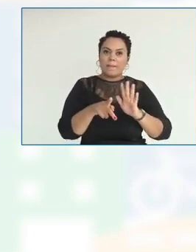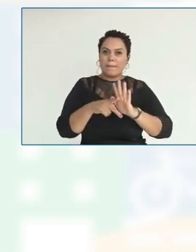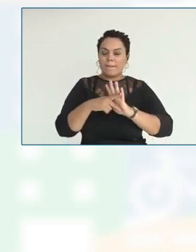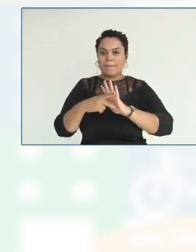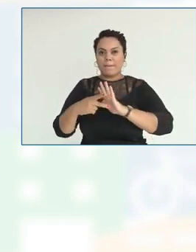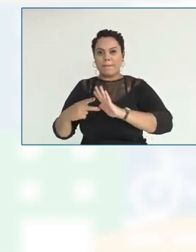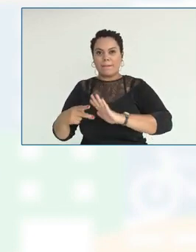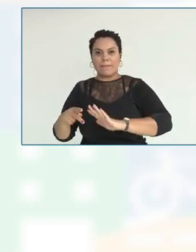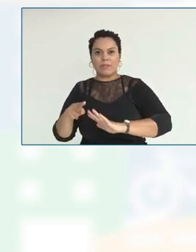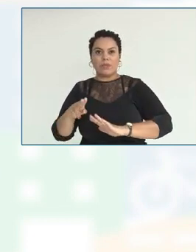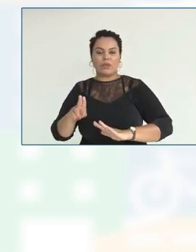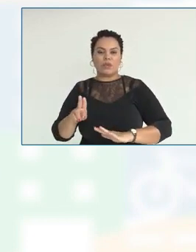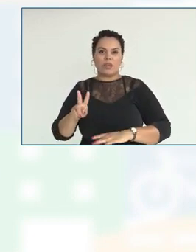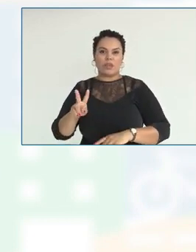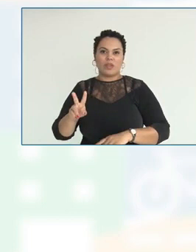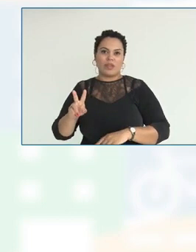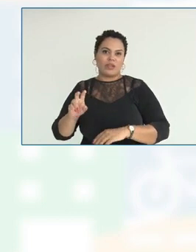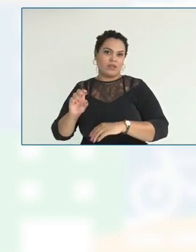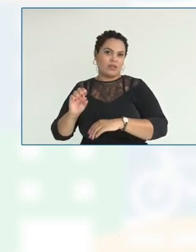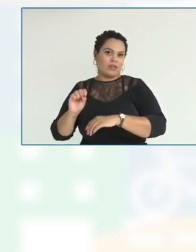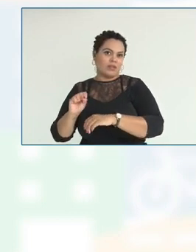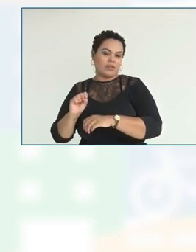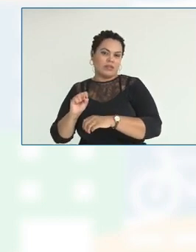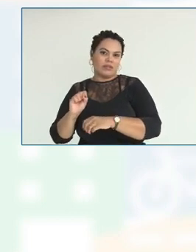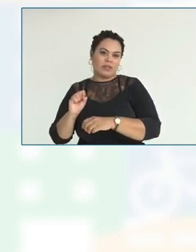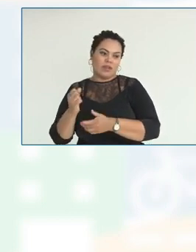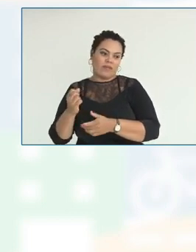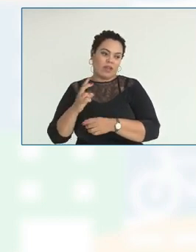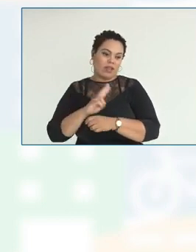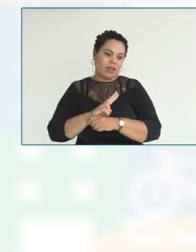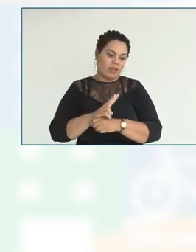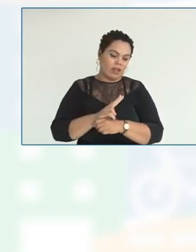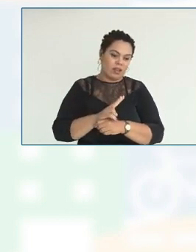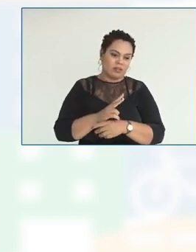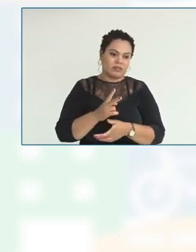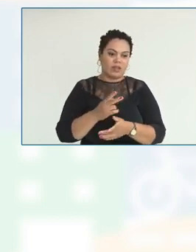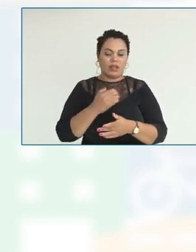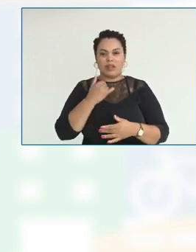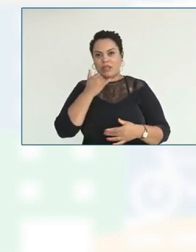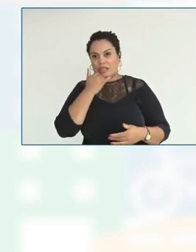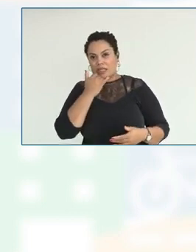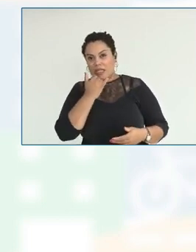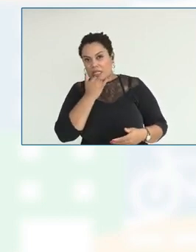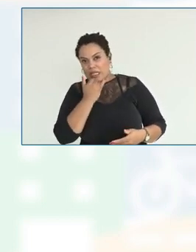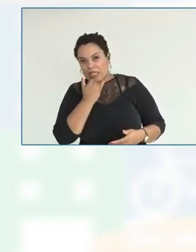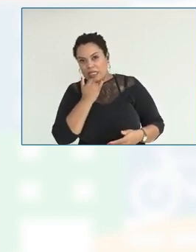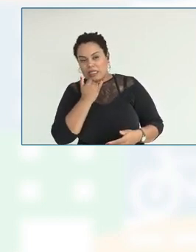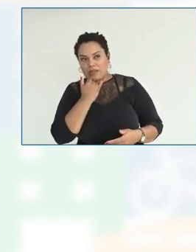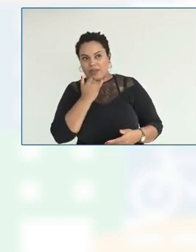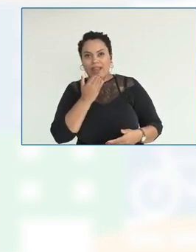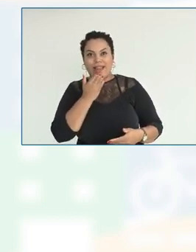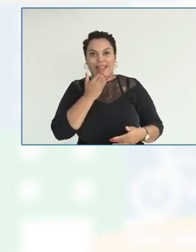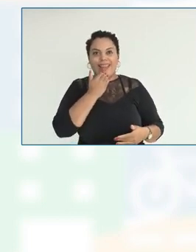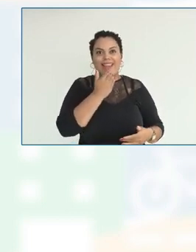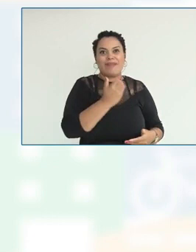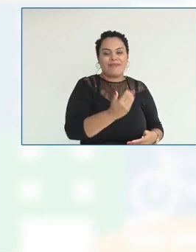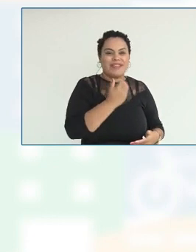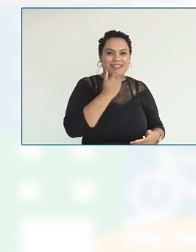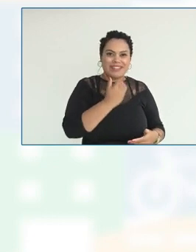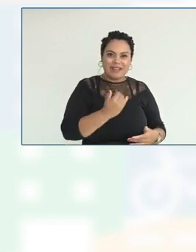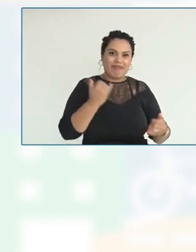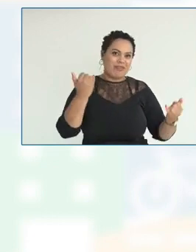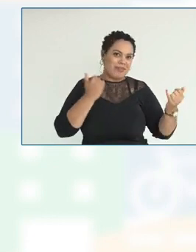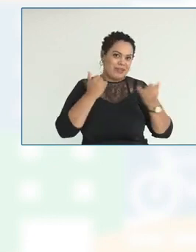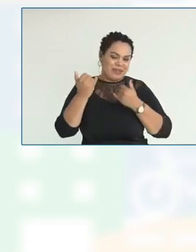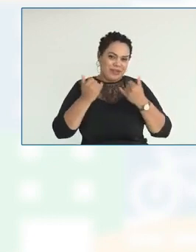Então, tem unidade de vigilância de saúde que vai ligar para o serviço e vai pedir mais informações, tem unidade de vigilância de saúde que vai no serviço de